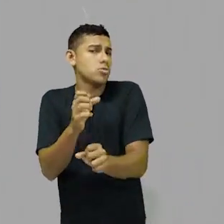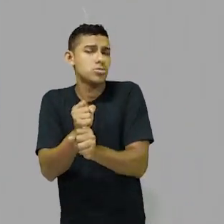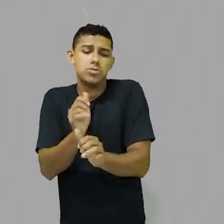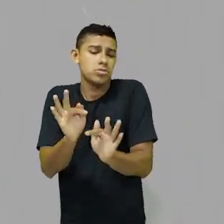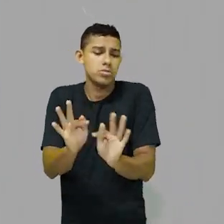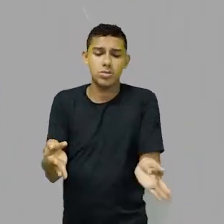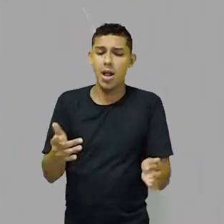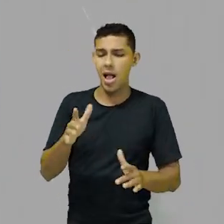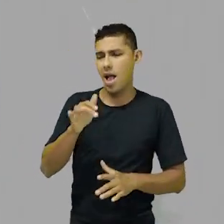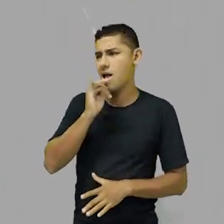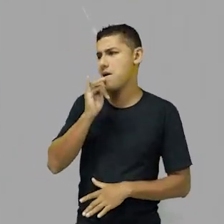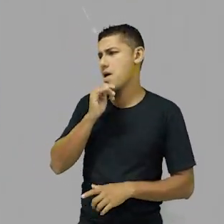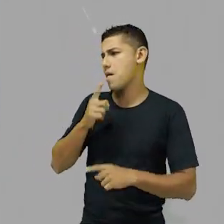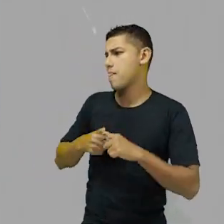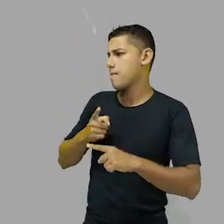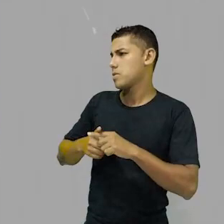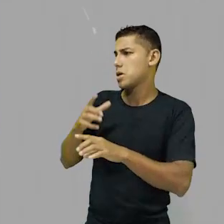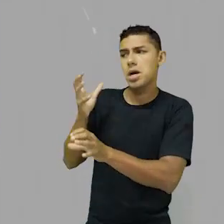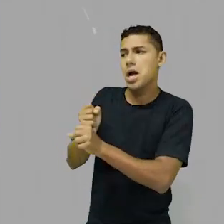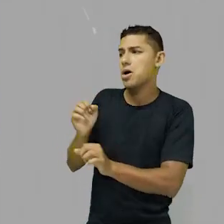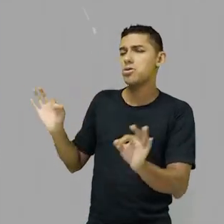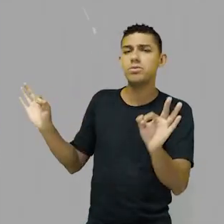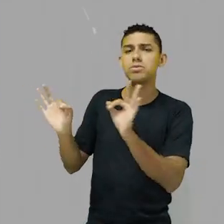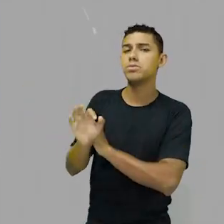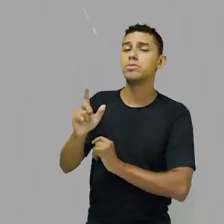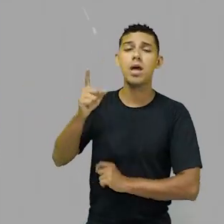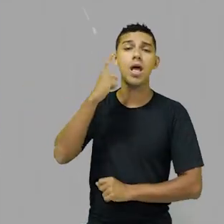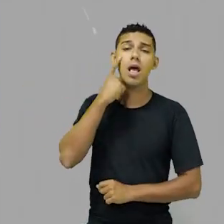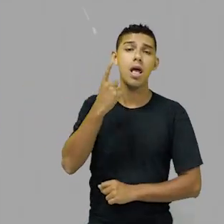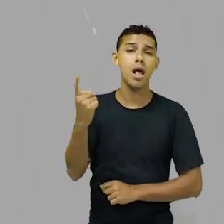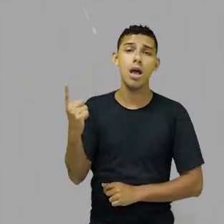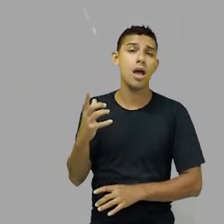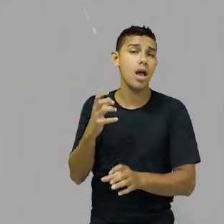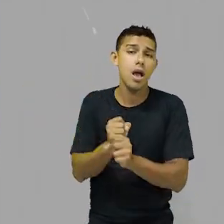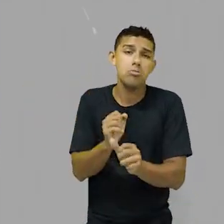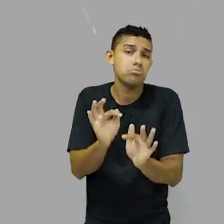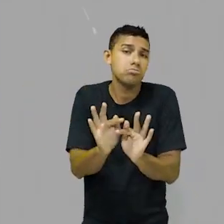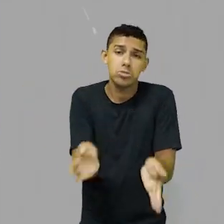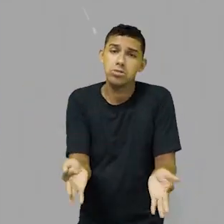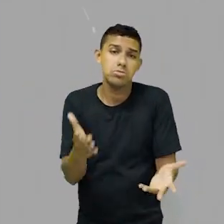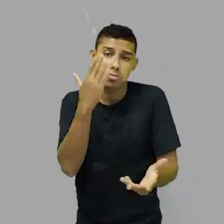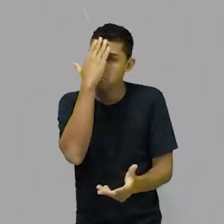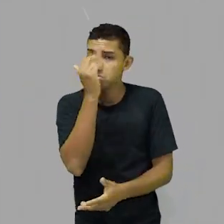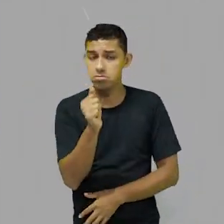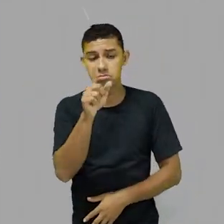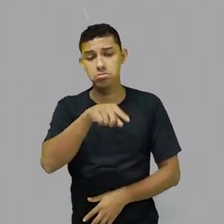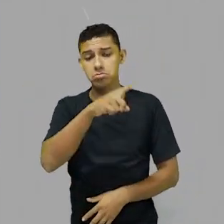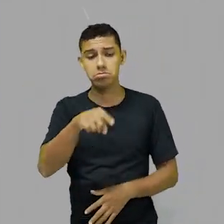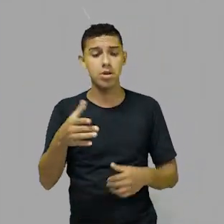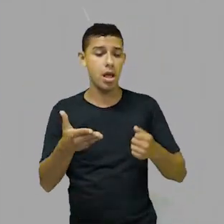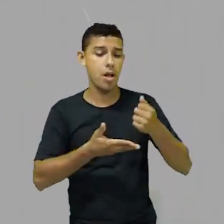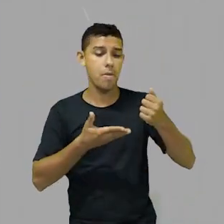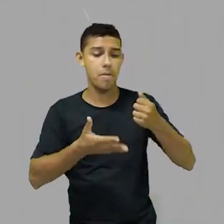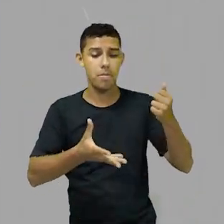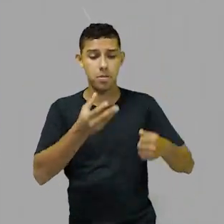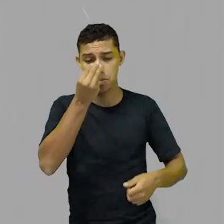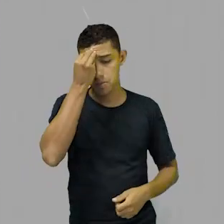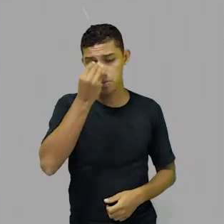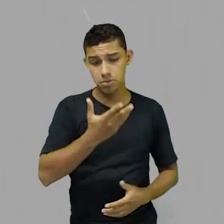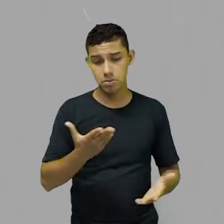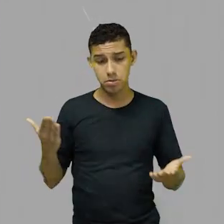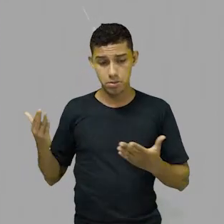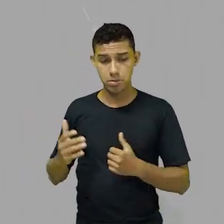reclamar, professor, questão de cálculo. Não, mas é o cálculo simples. Basta você saber multiplicar. É o básico que você tem que entender